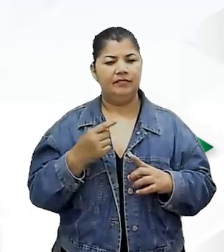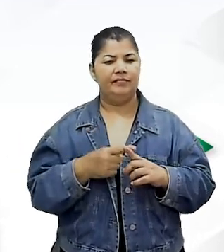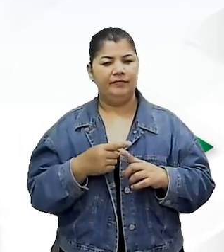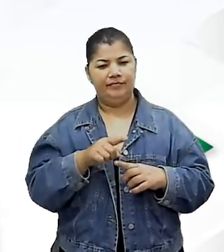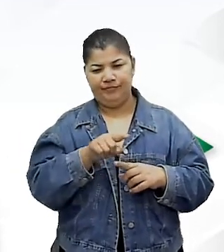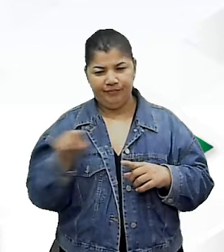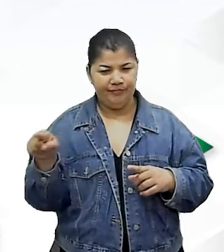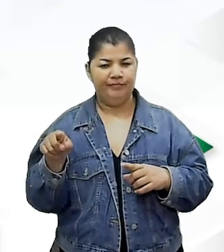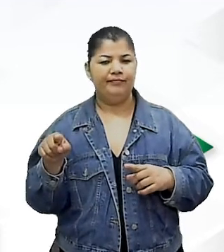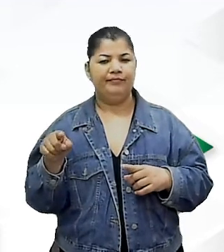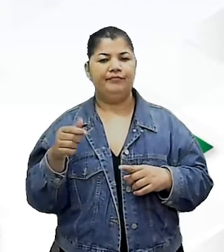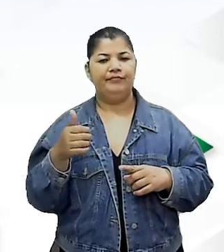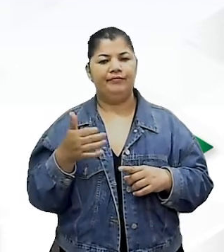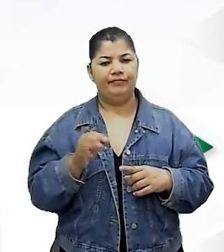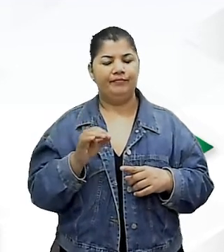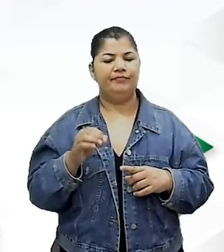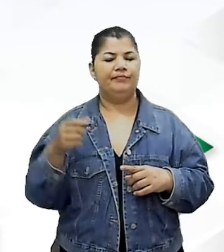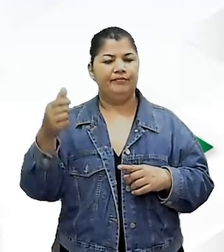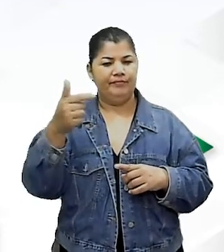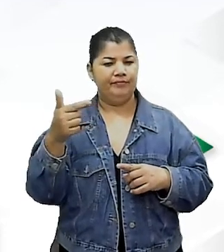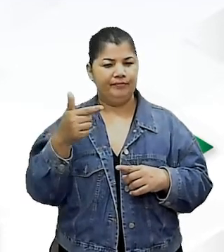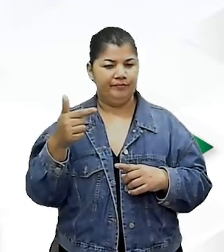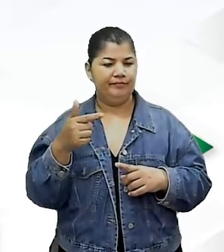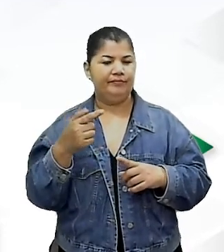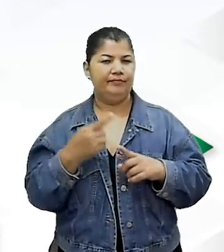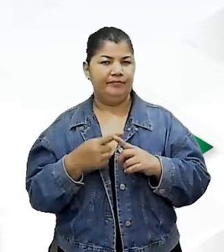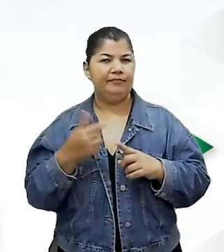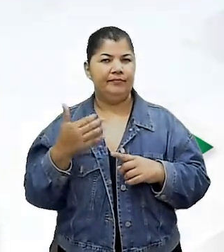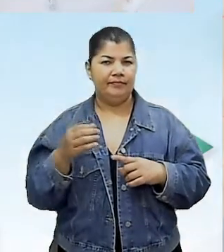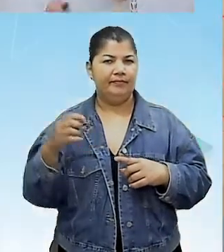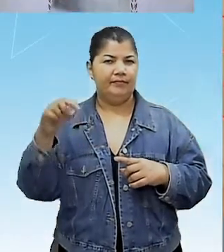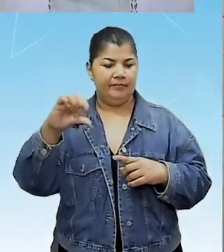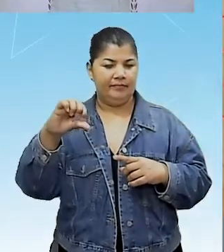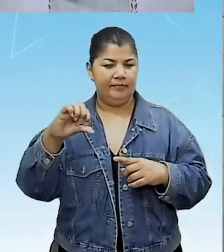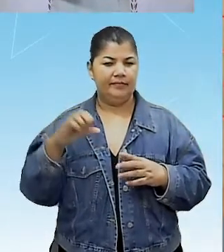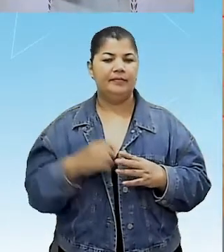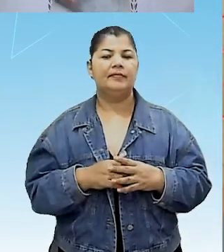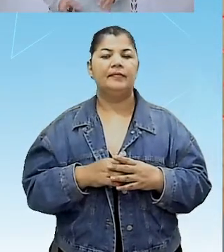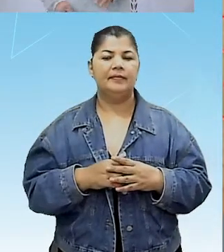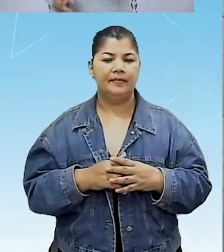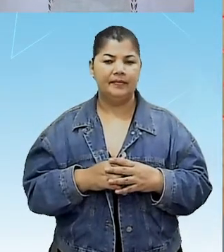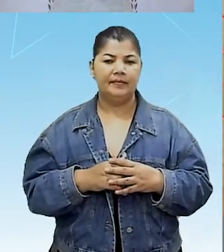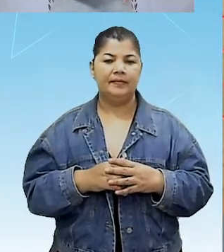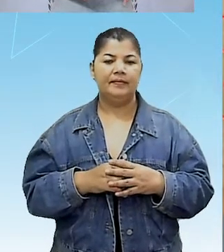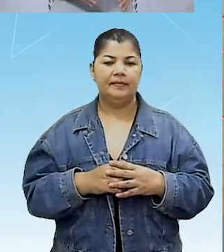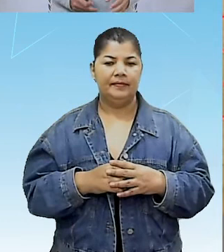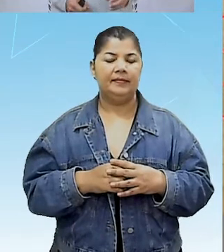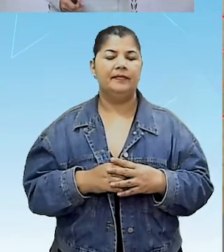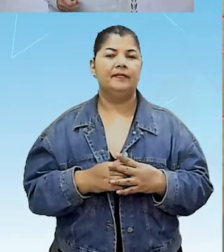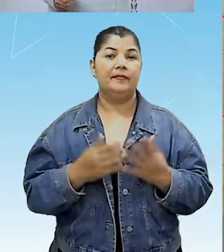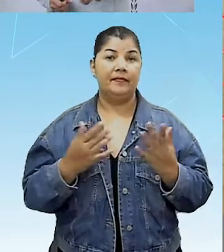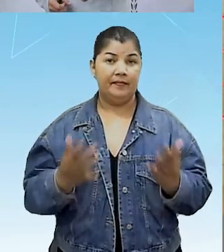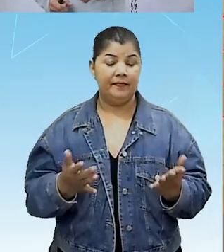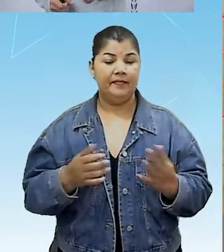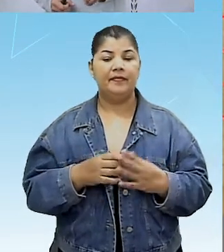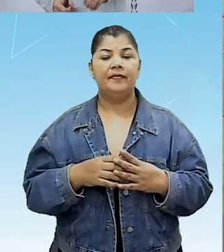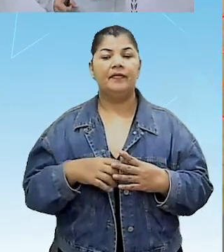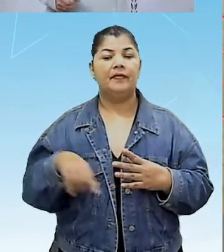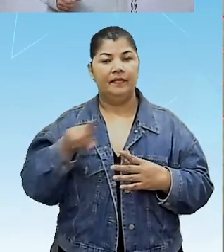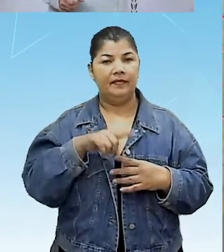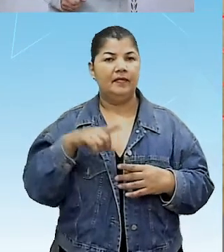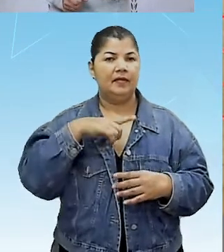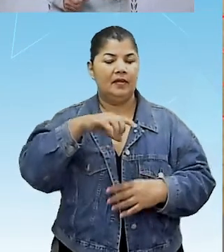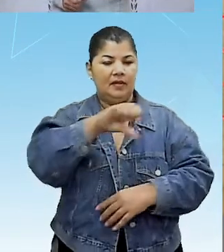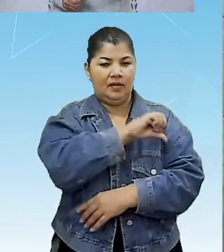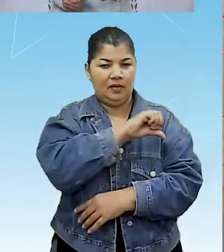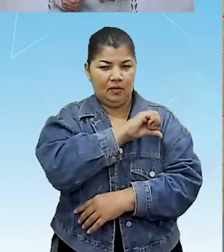já sabe. Traz para cá a técnica, por favor, traz aqui. Preste atenção, mais uma vez. Você que está no 9º ano